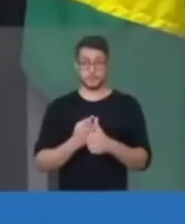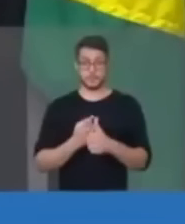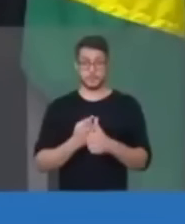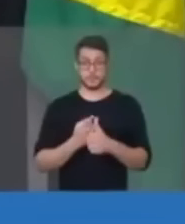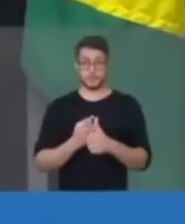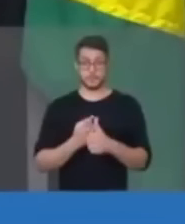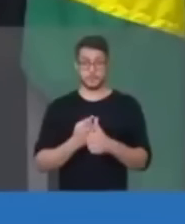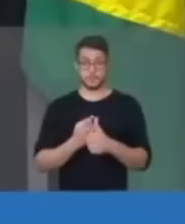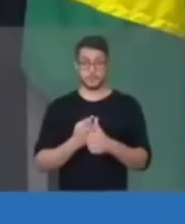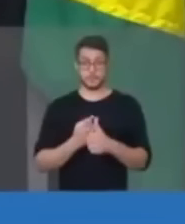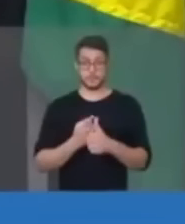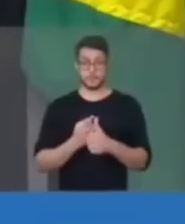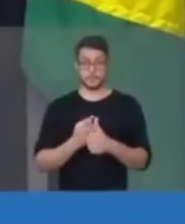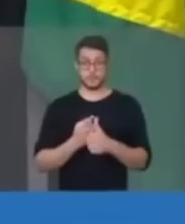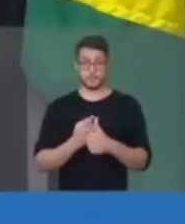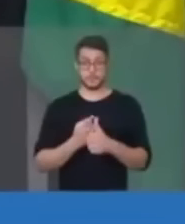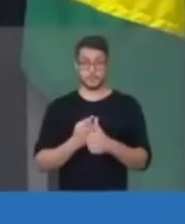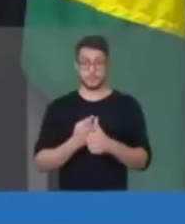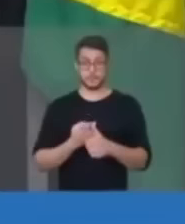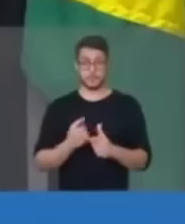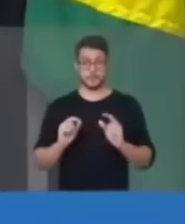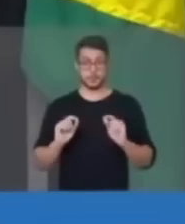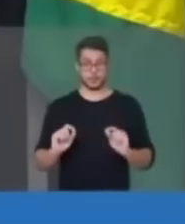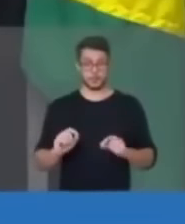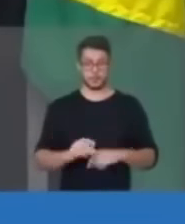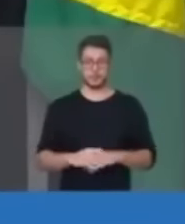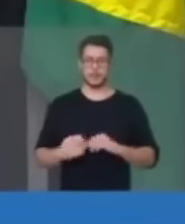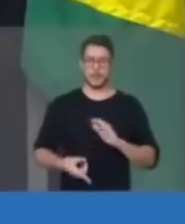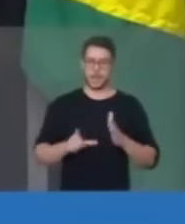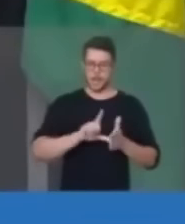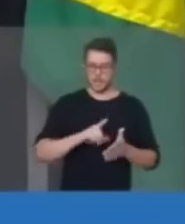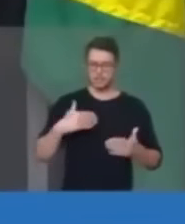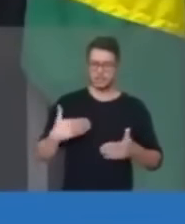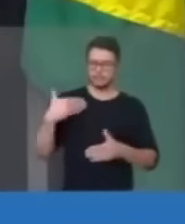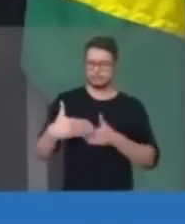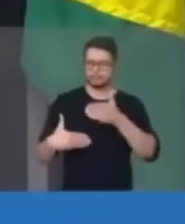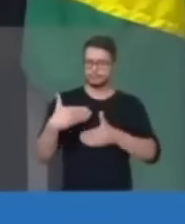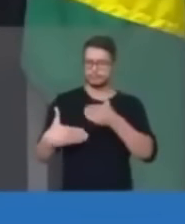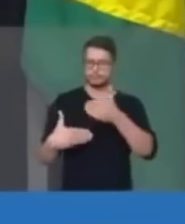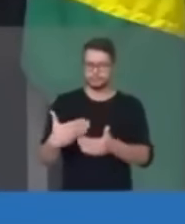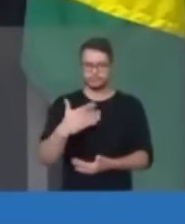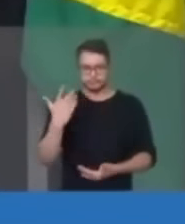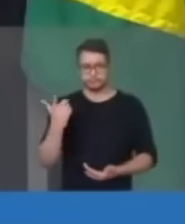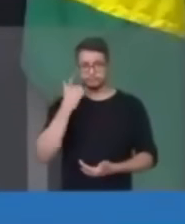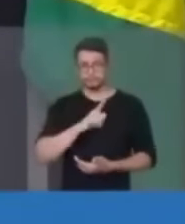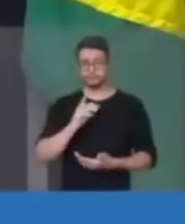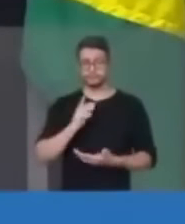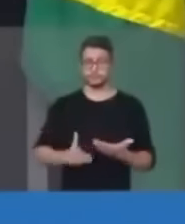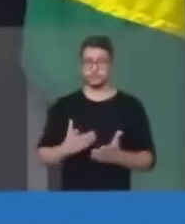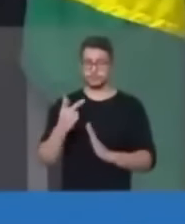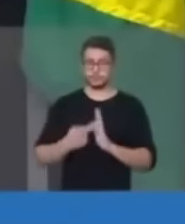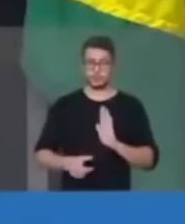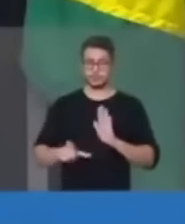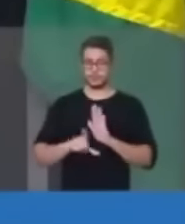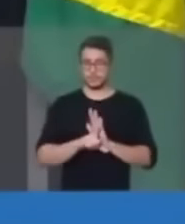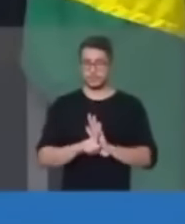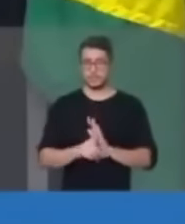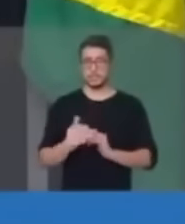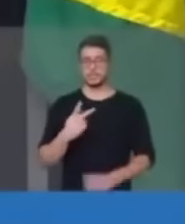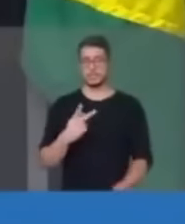boiada né o passador de boiada o que que vinha avançando para a análise e aprovação do projeto de lei que concederia